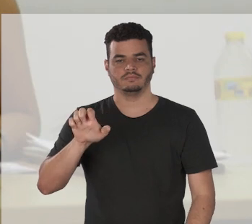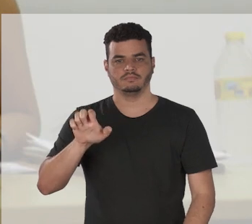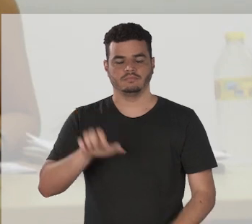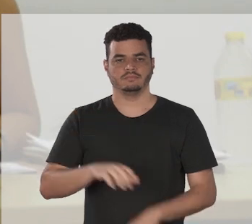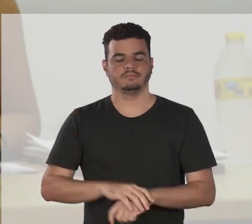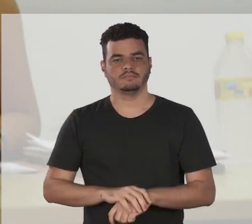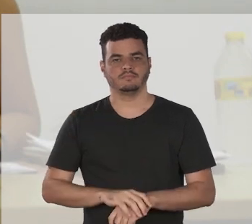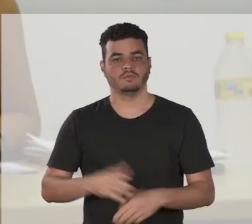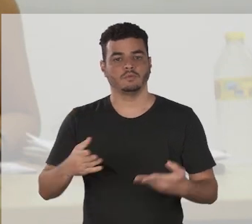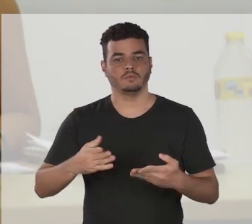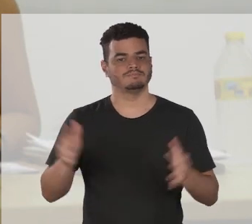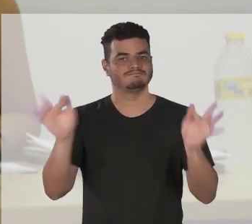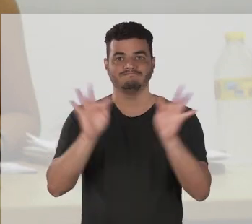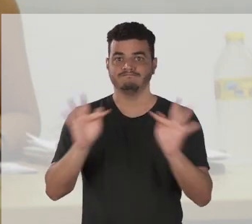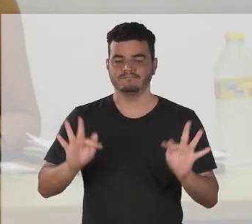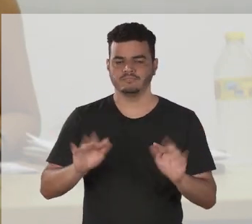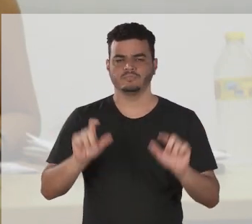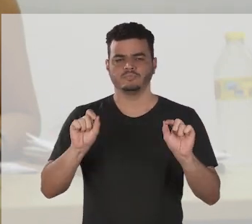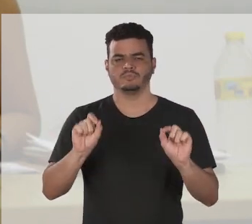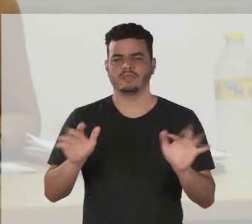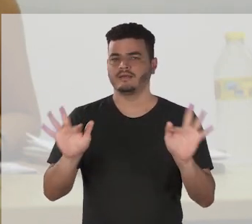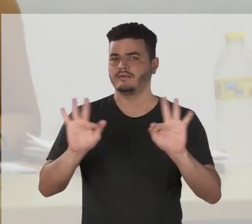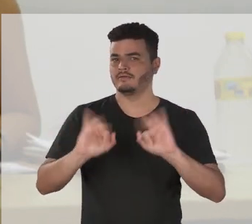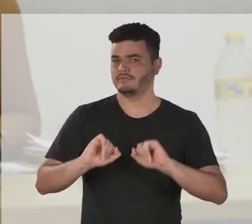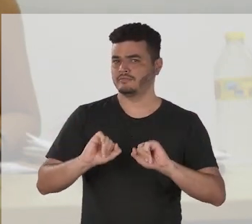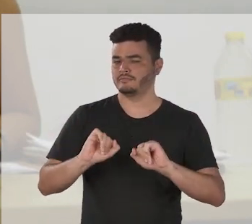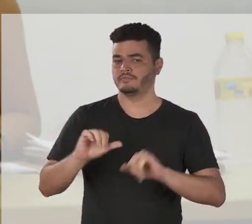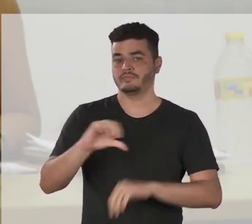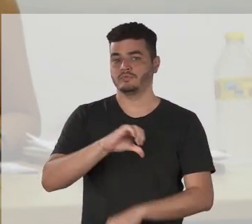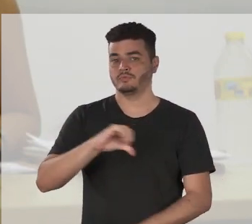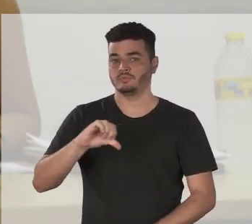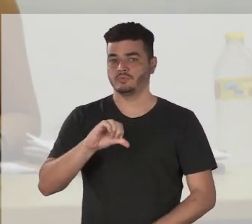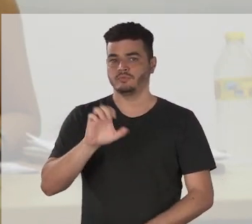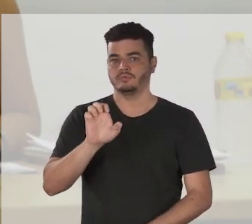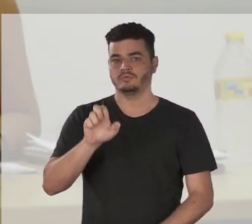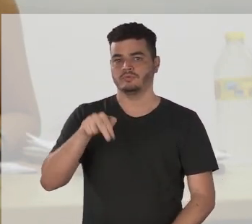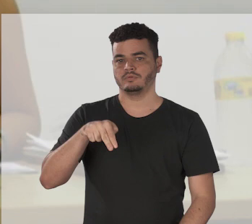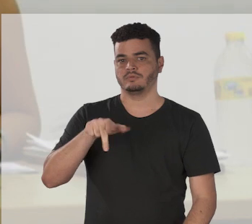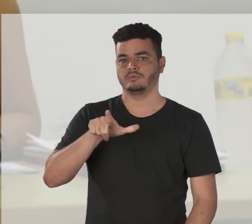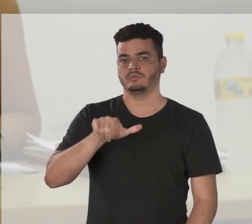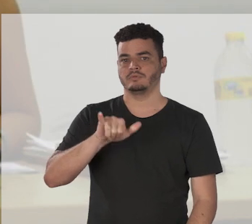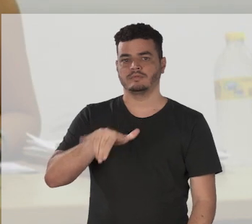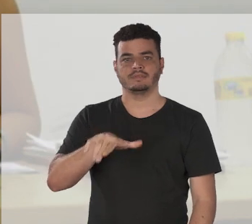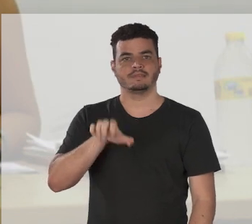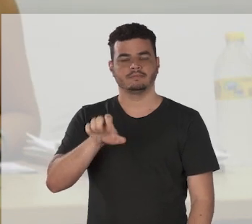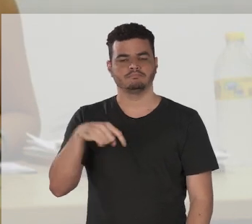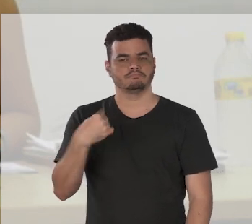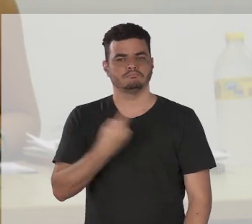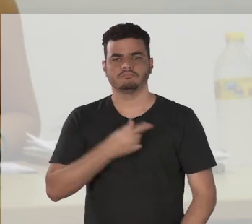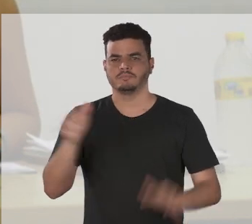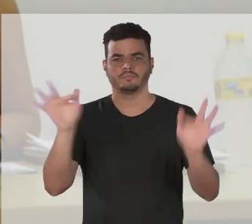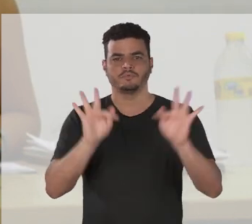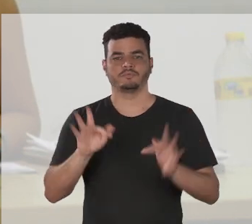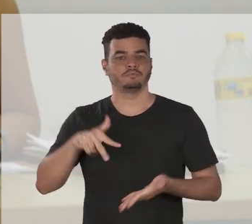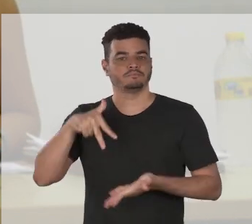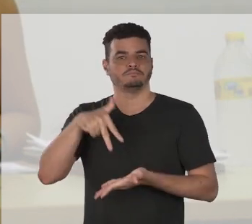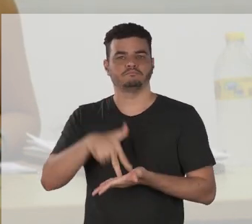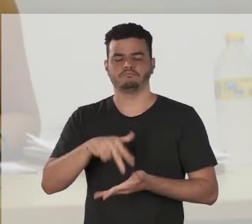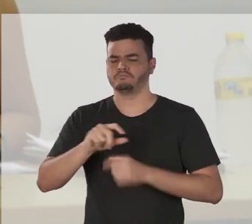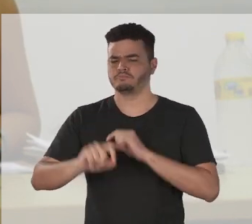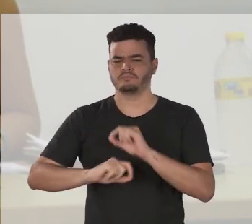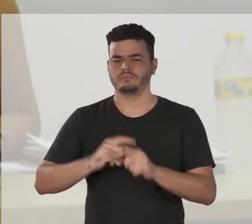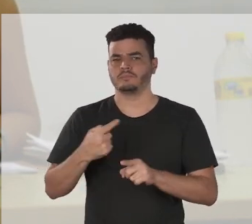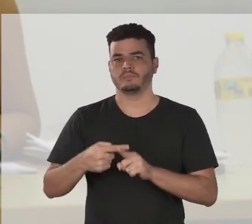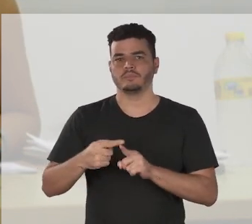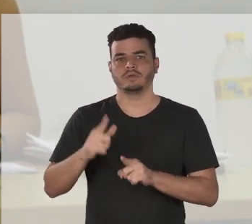alegria, vamos ao desfecho do nosso 9º ENLIGE. Tá? É com satisfação que nós estamos aqui, depois de um trabalho